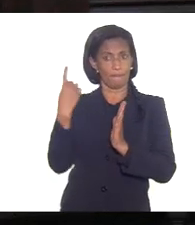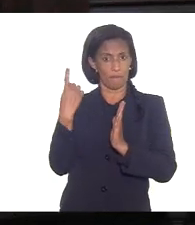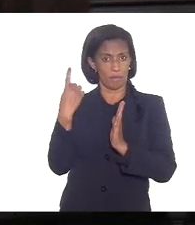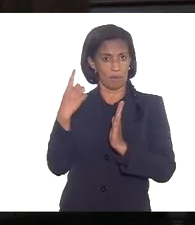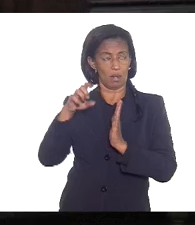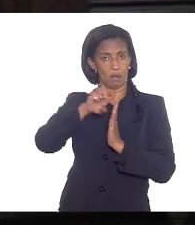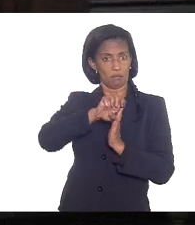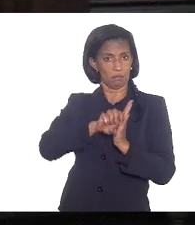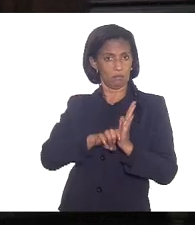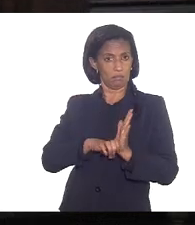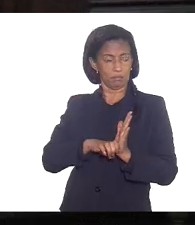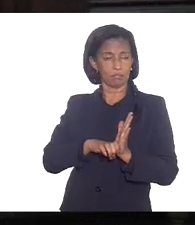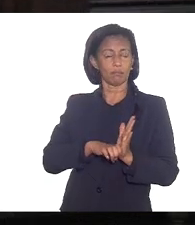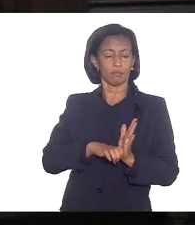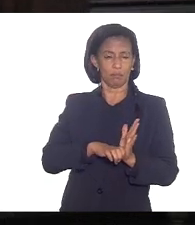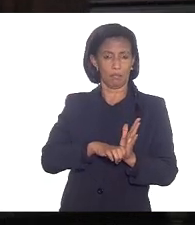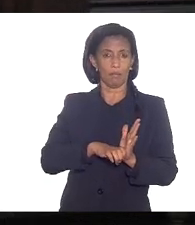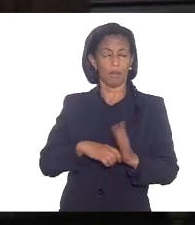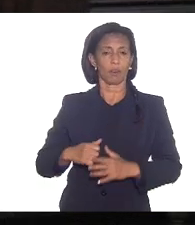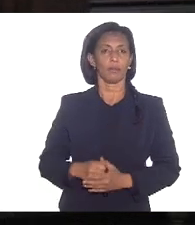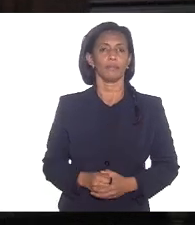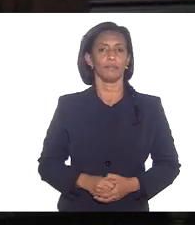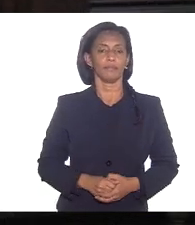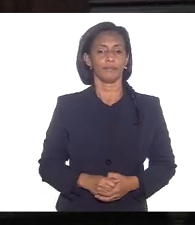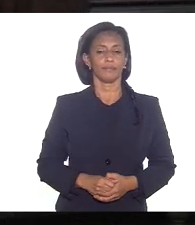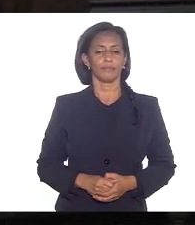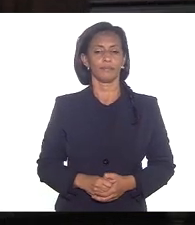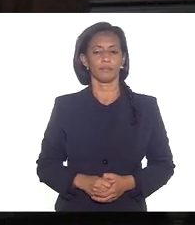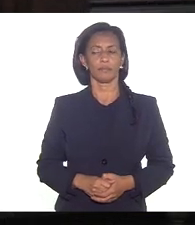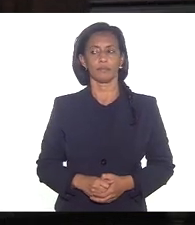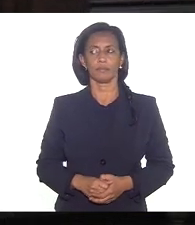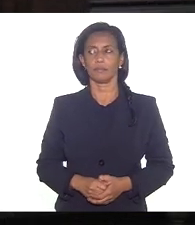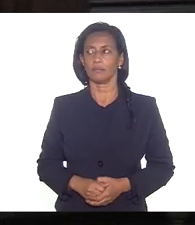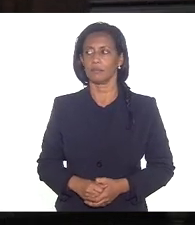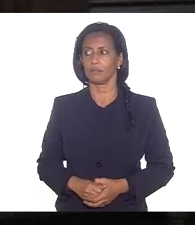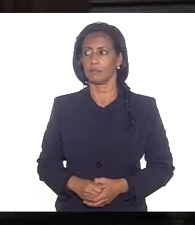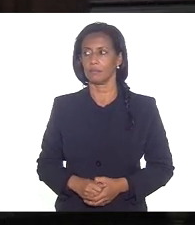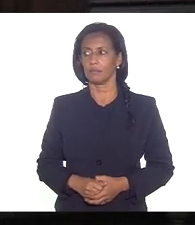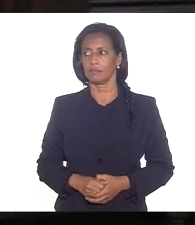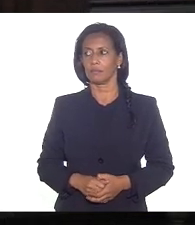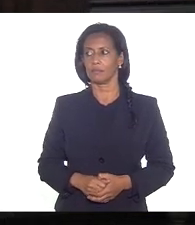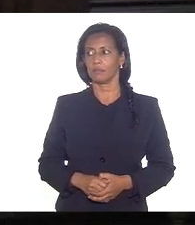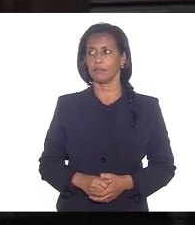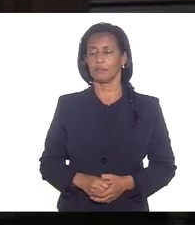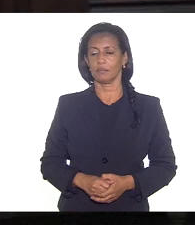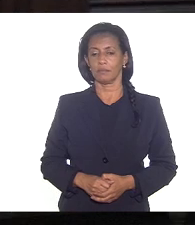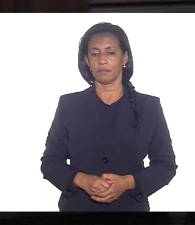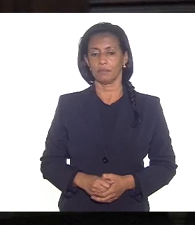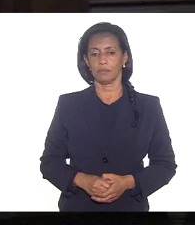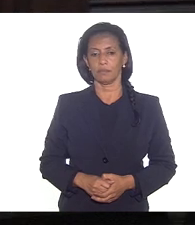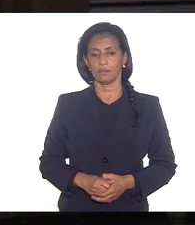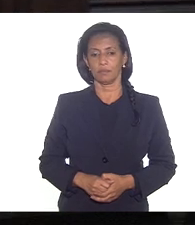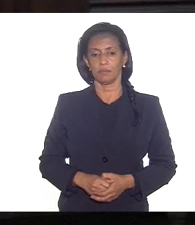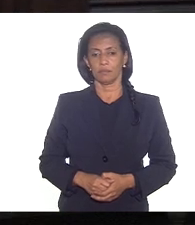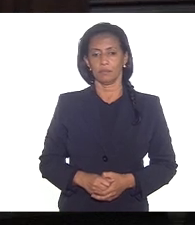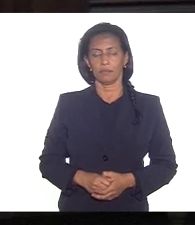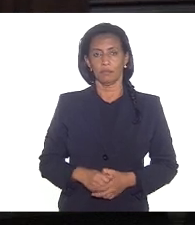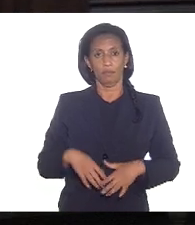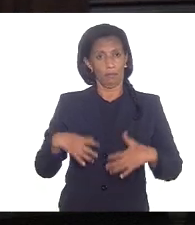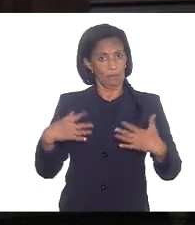desculpa a primeira objeção e aqui eu